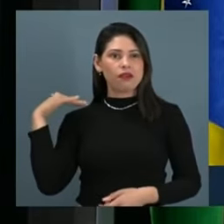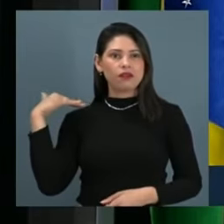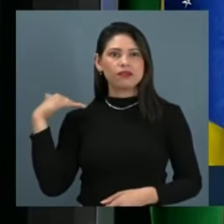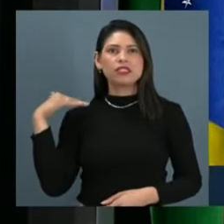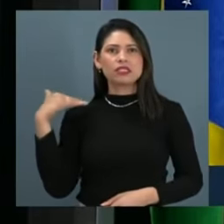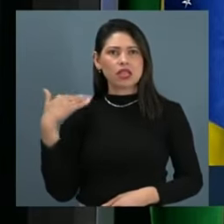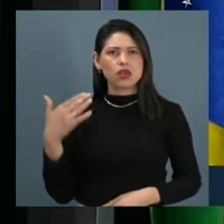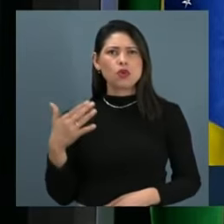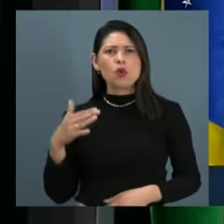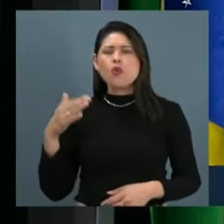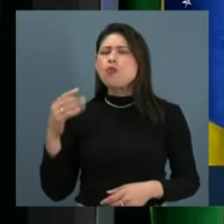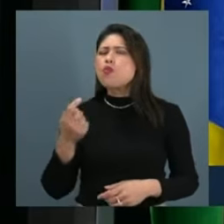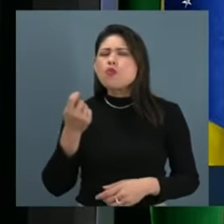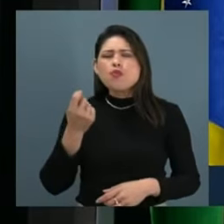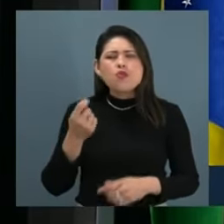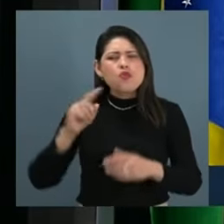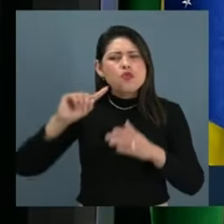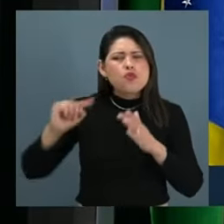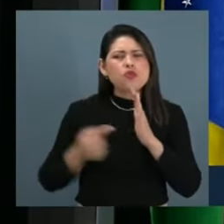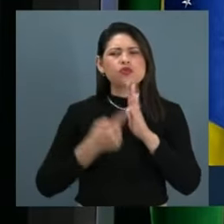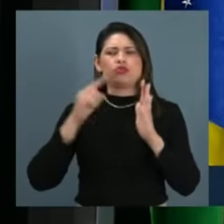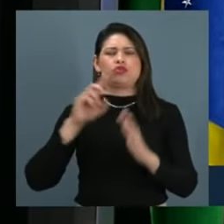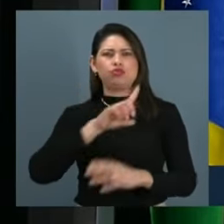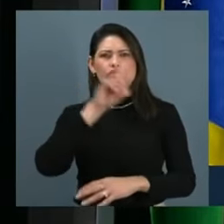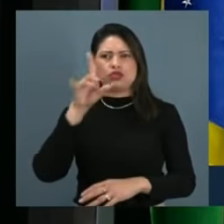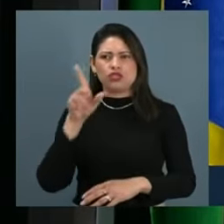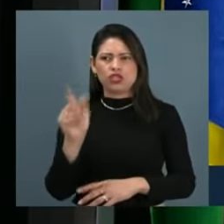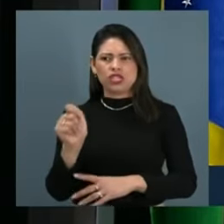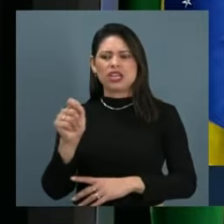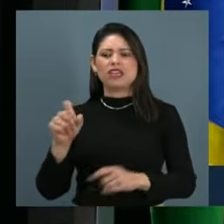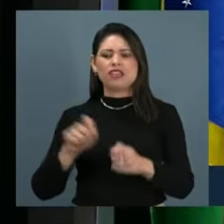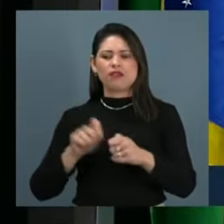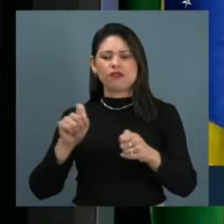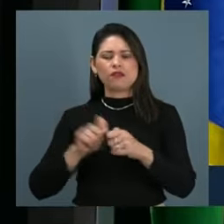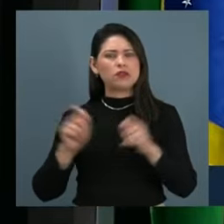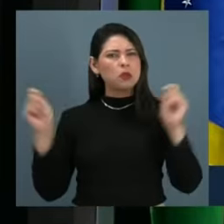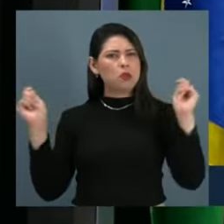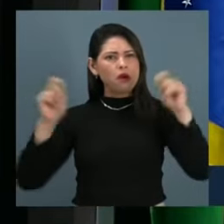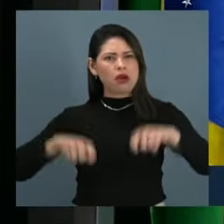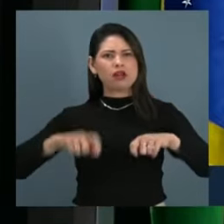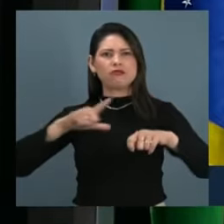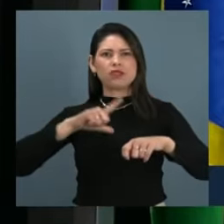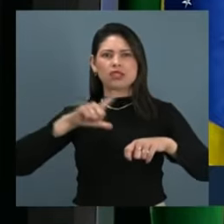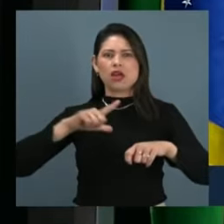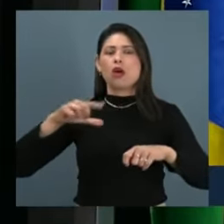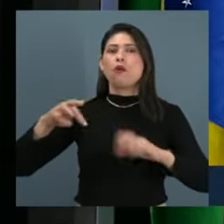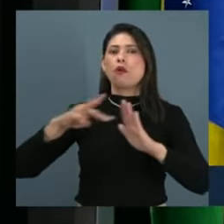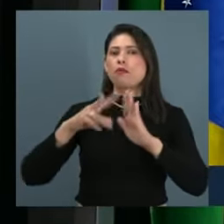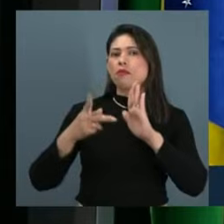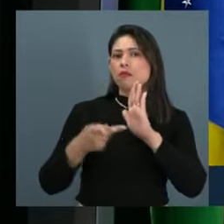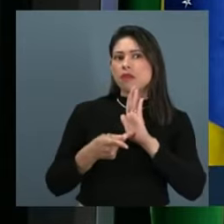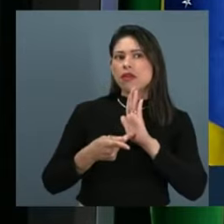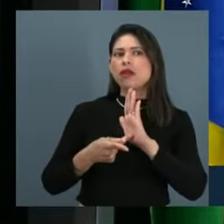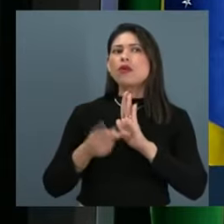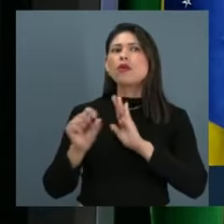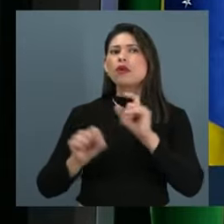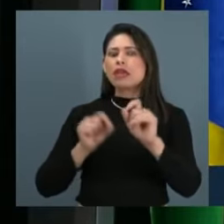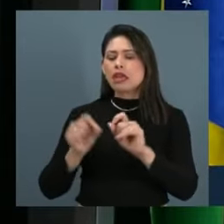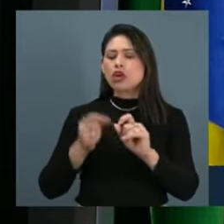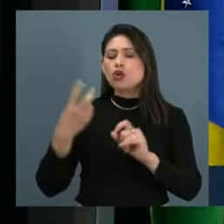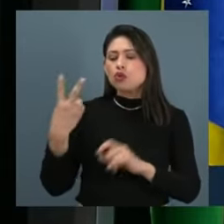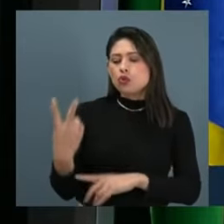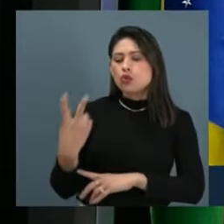forma monocrática, concedeu, em caráter liminar, uma medida cautelar, atendendo duas outras